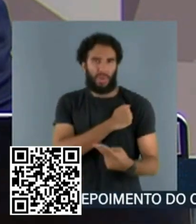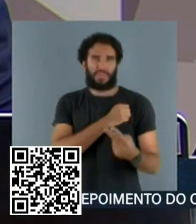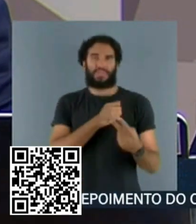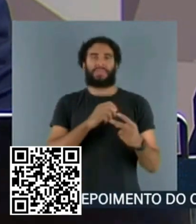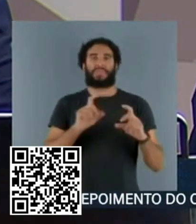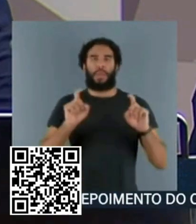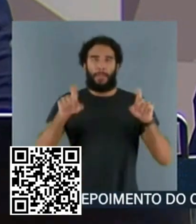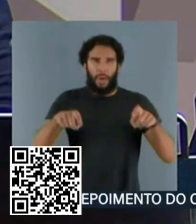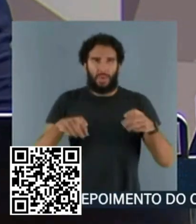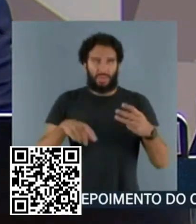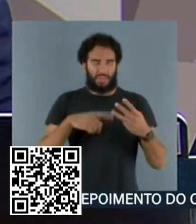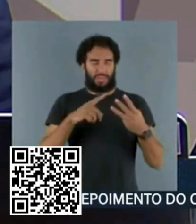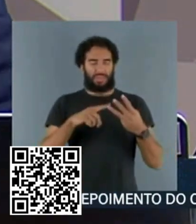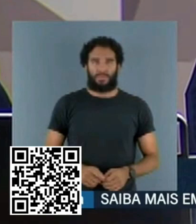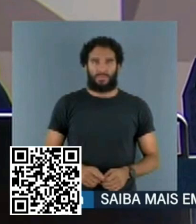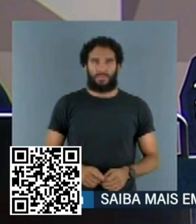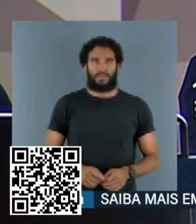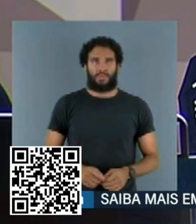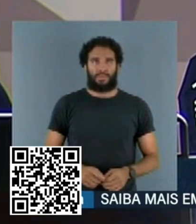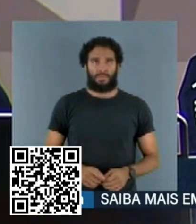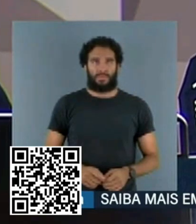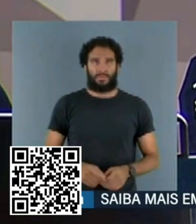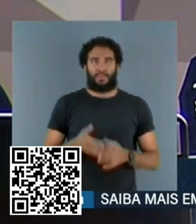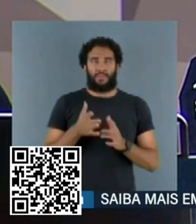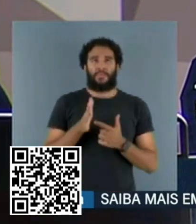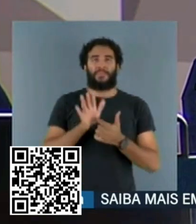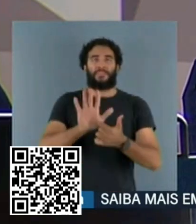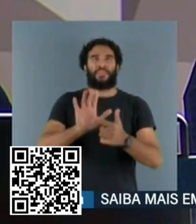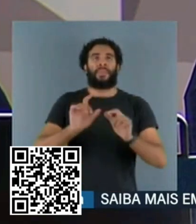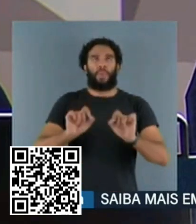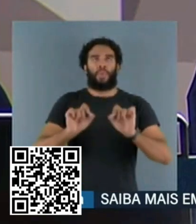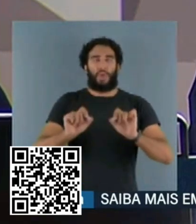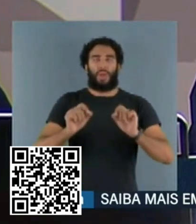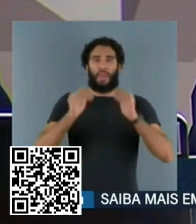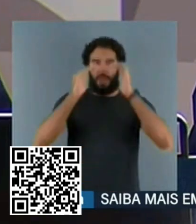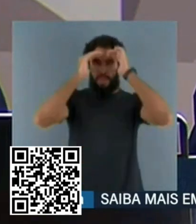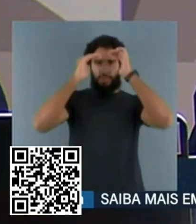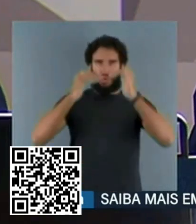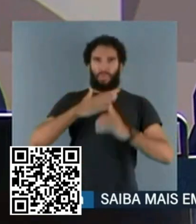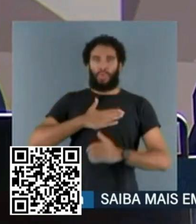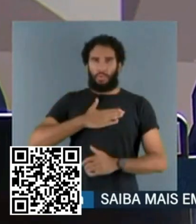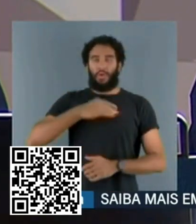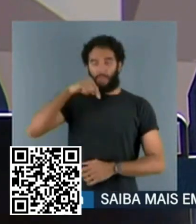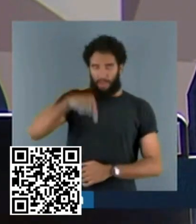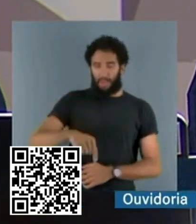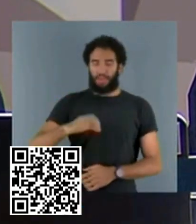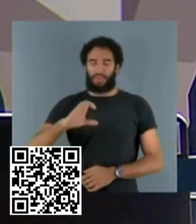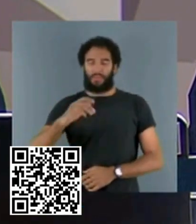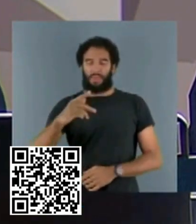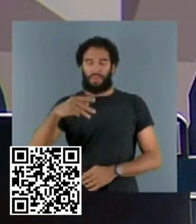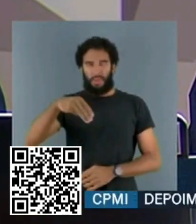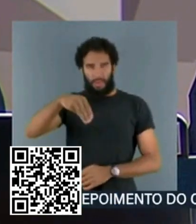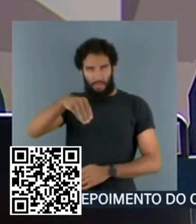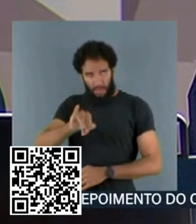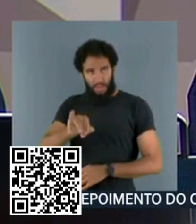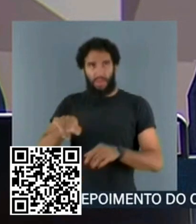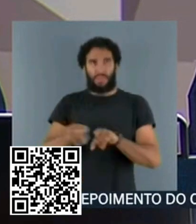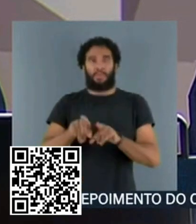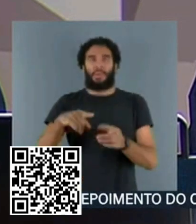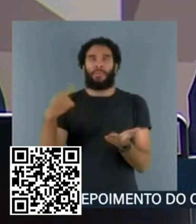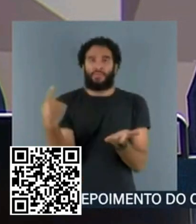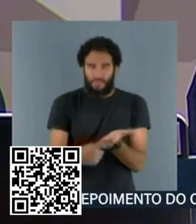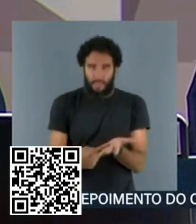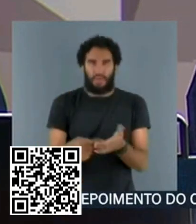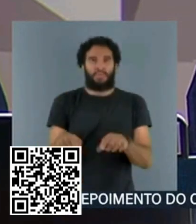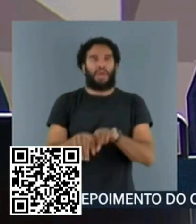a cargo do Departamento de Operações. Demonstra aqui meu máximo respeito a essa CPMI e me comprometo e me